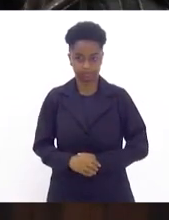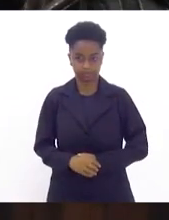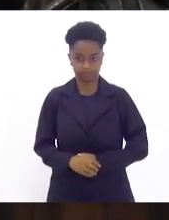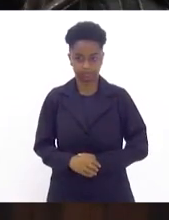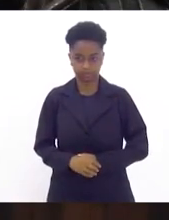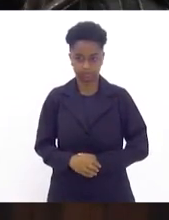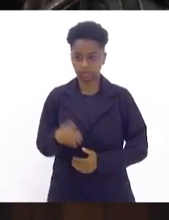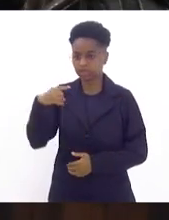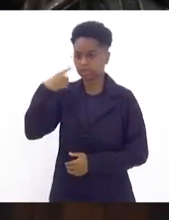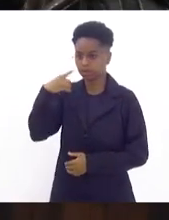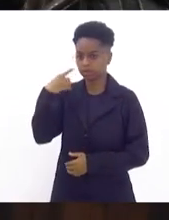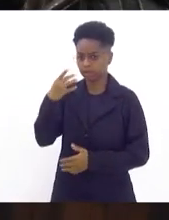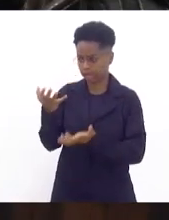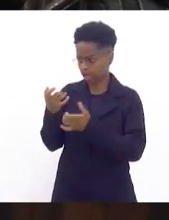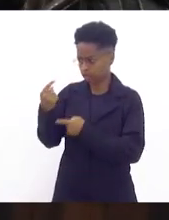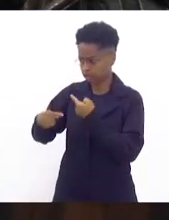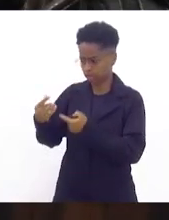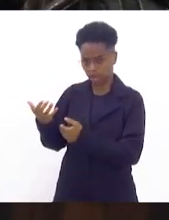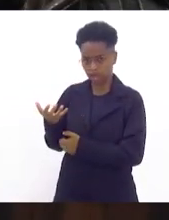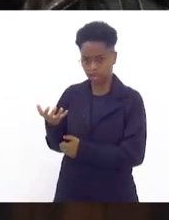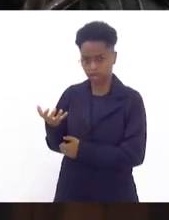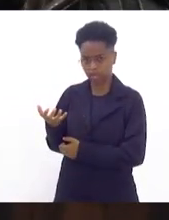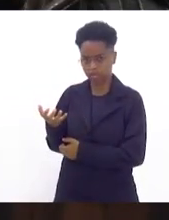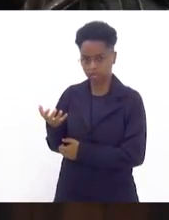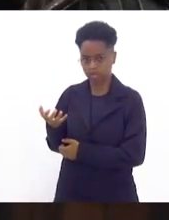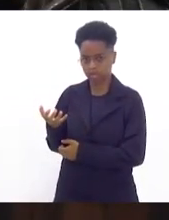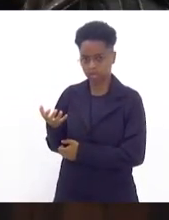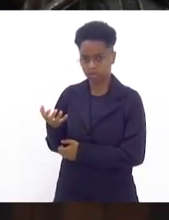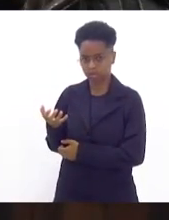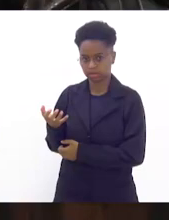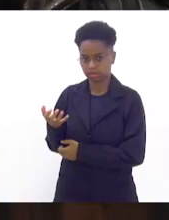Nobre deputada Tia Ju, quer discutir?